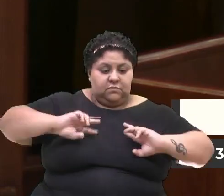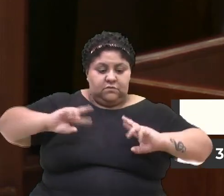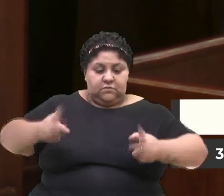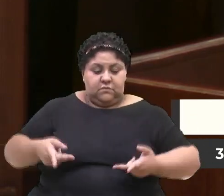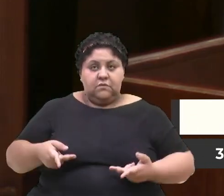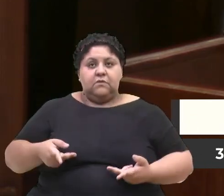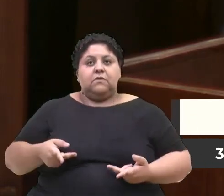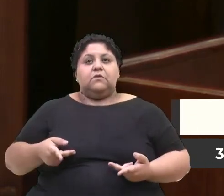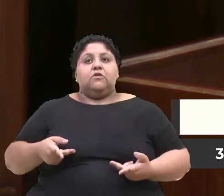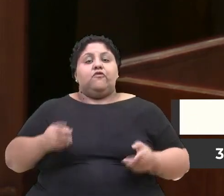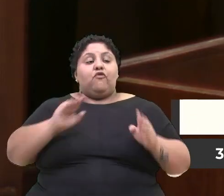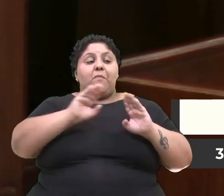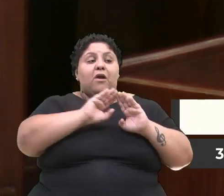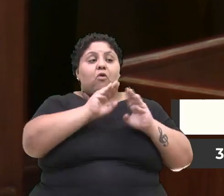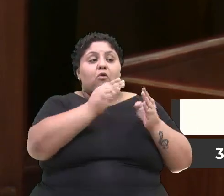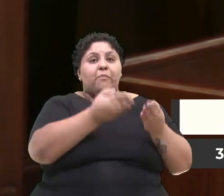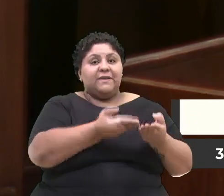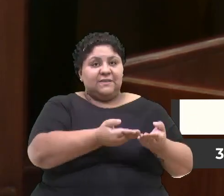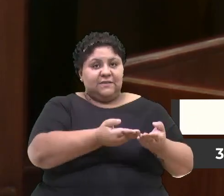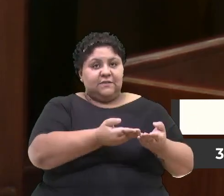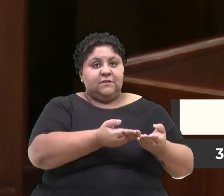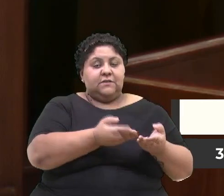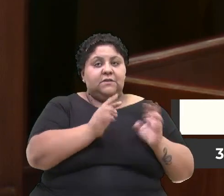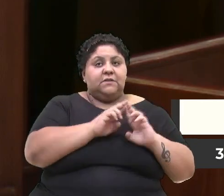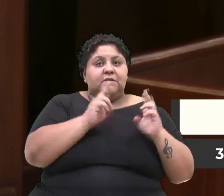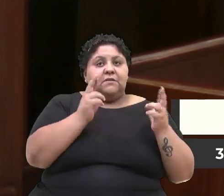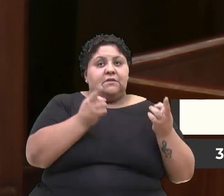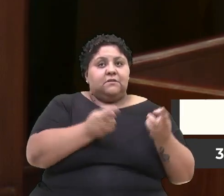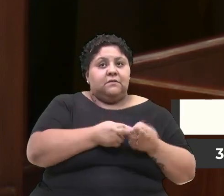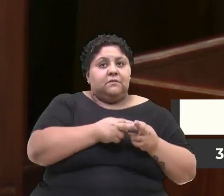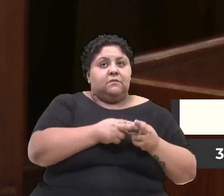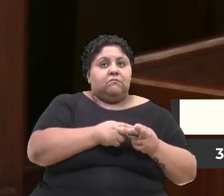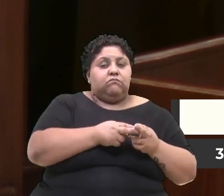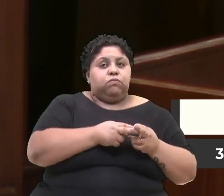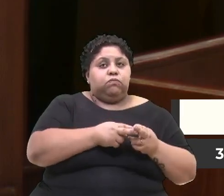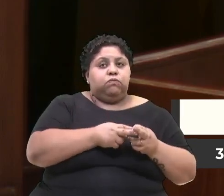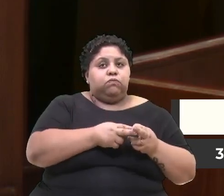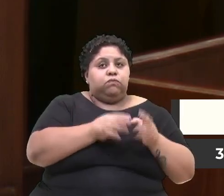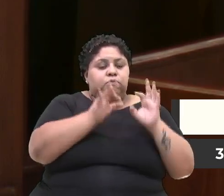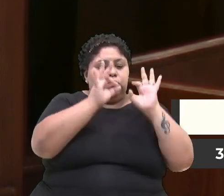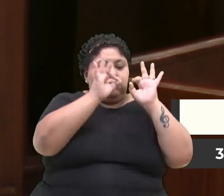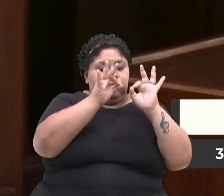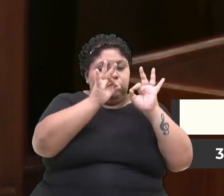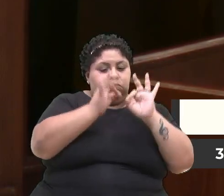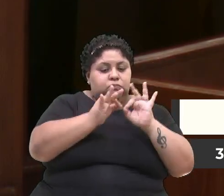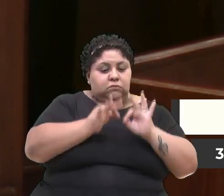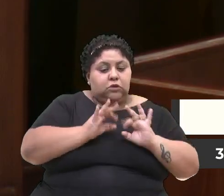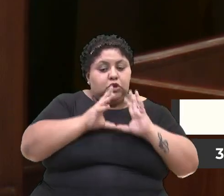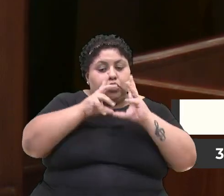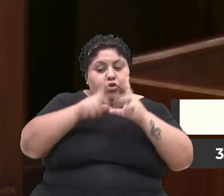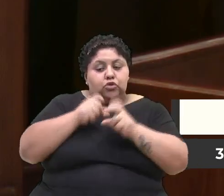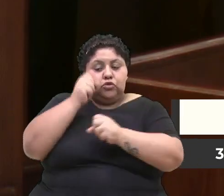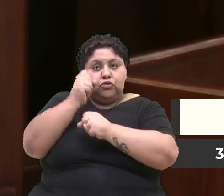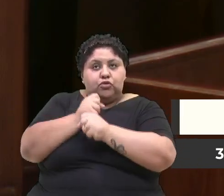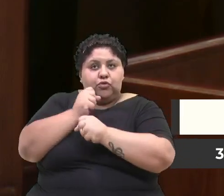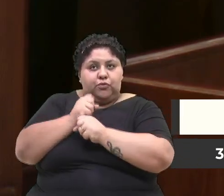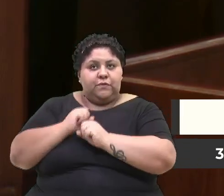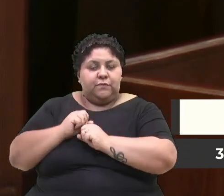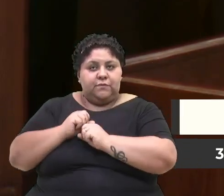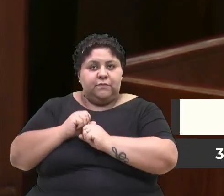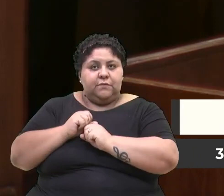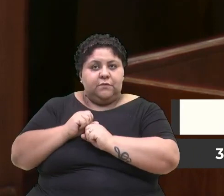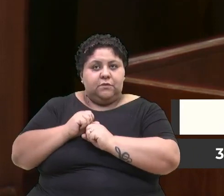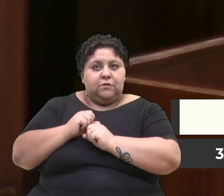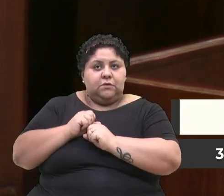uma comissão que reuniu regularmente durante todos os anos, durante todo o ano. Todas as